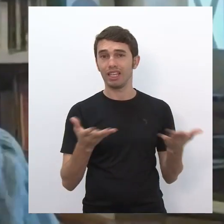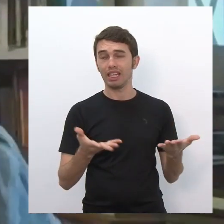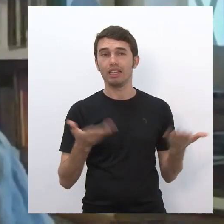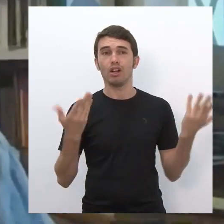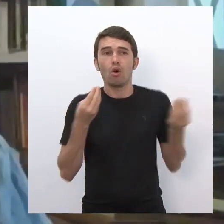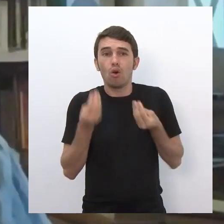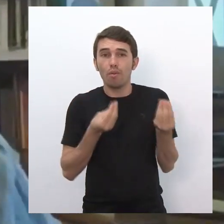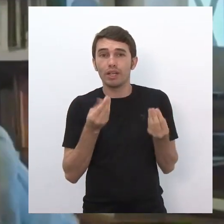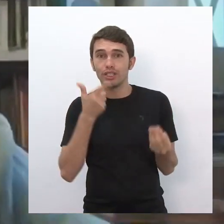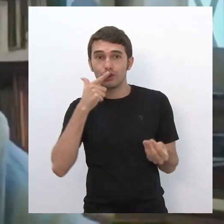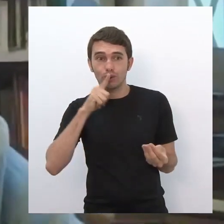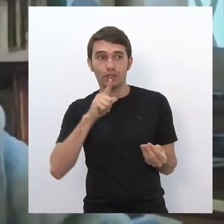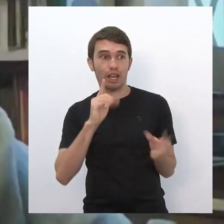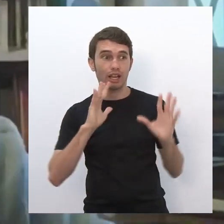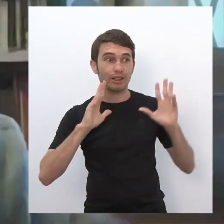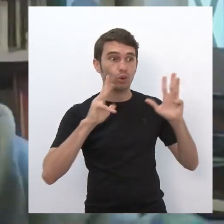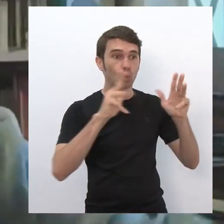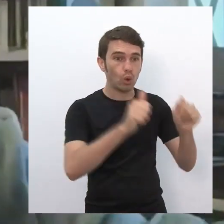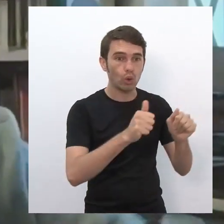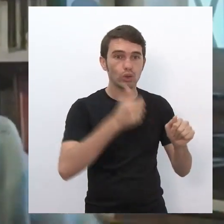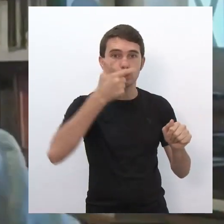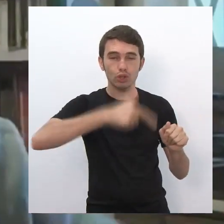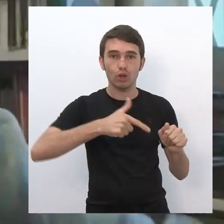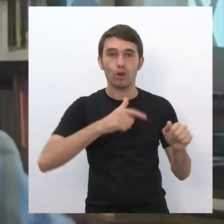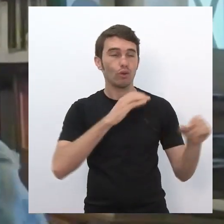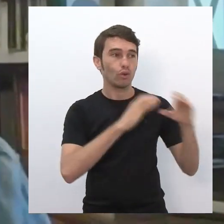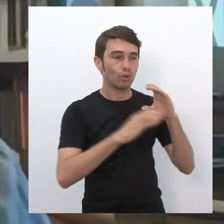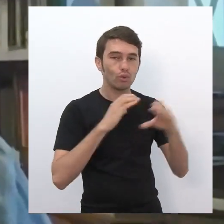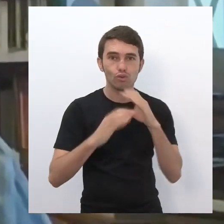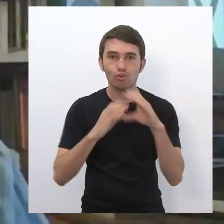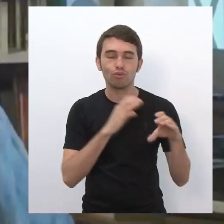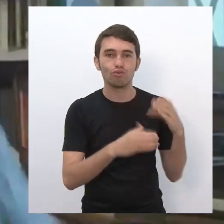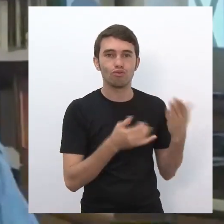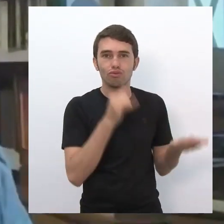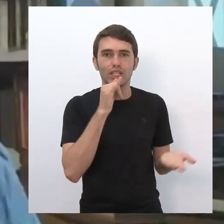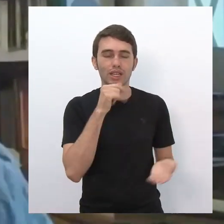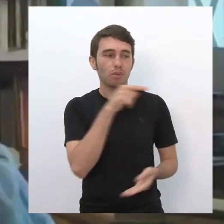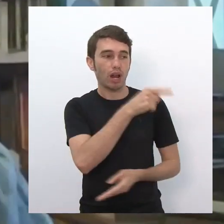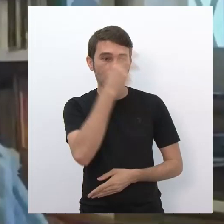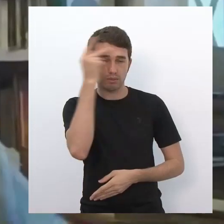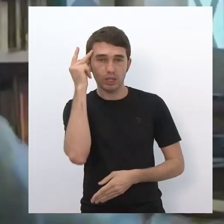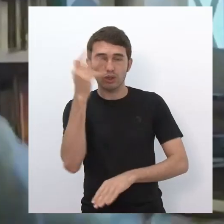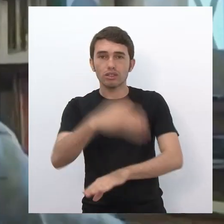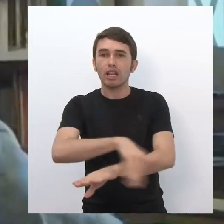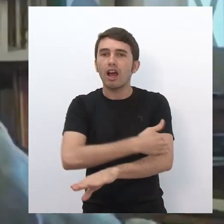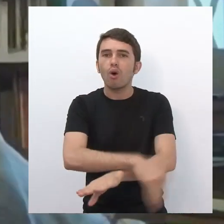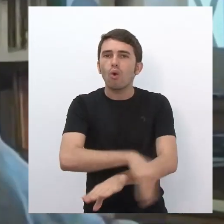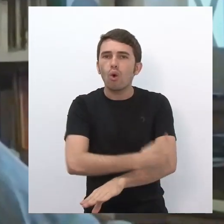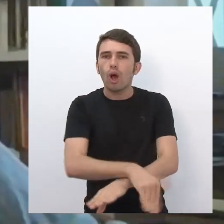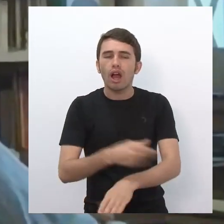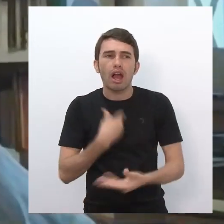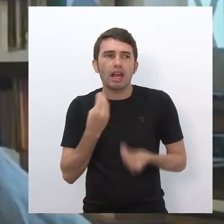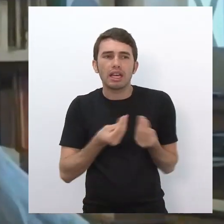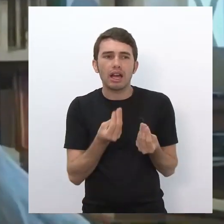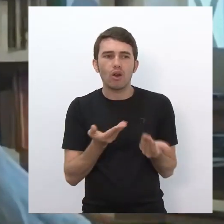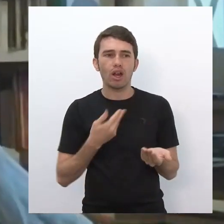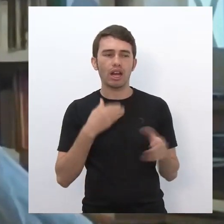dessas pessoas? Nós temos, por exemplo, o público de pessoas em situação de rua. Como é que eu faço para chegar neles com a biblioteca